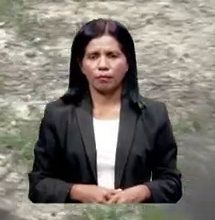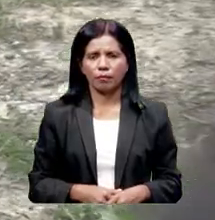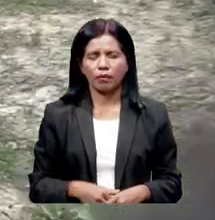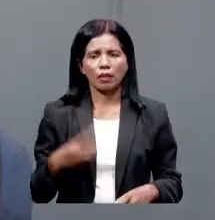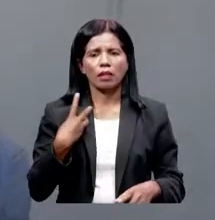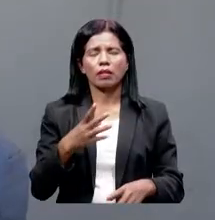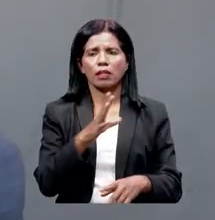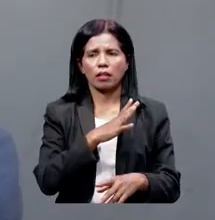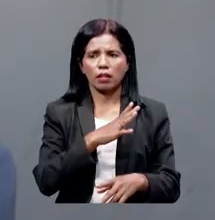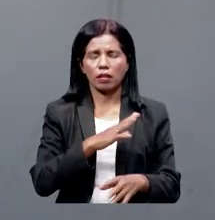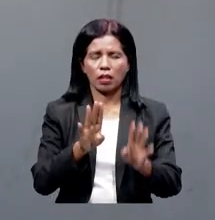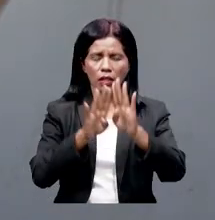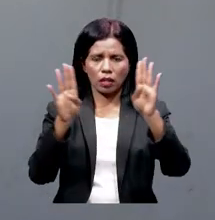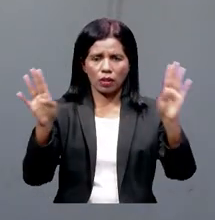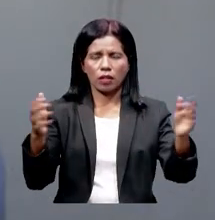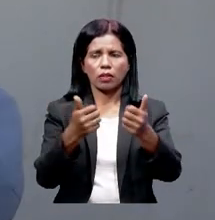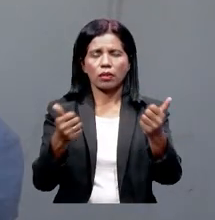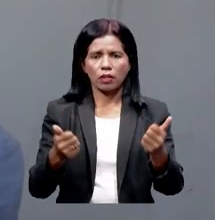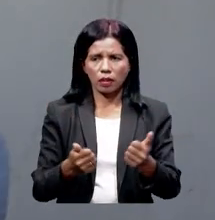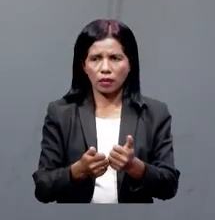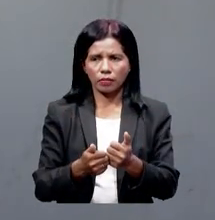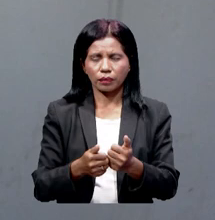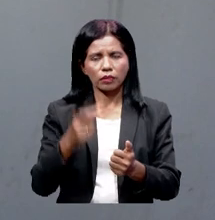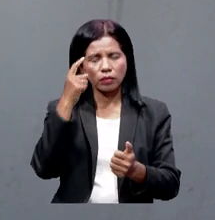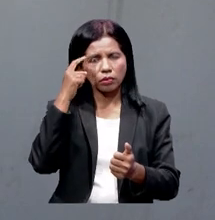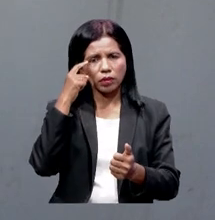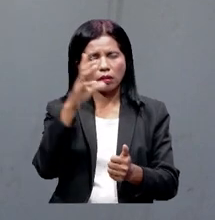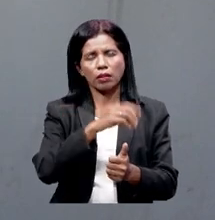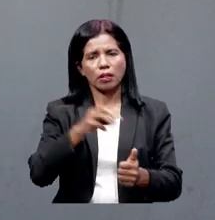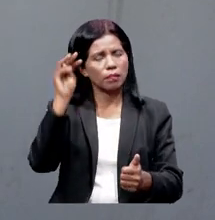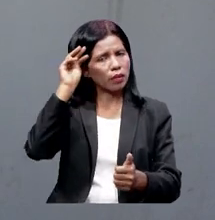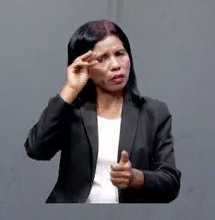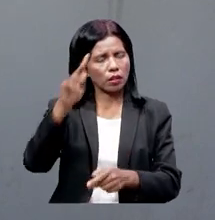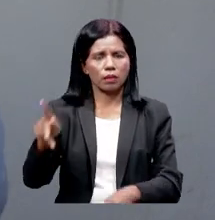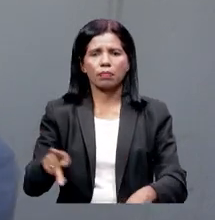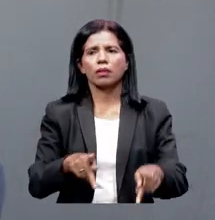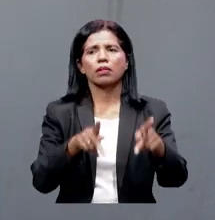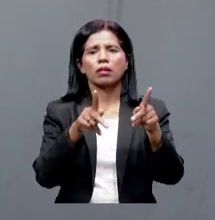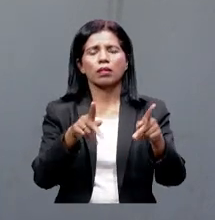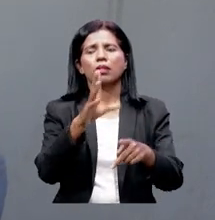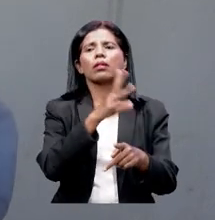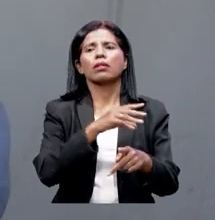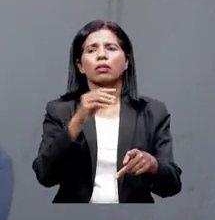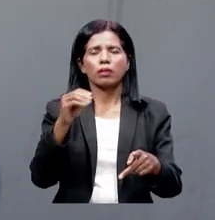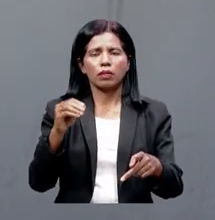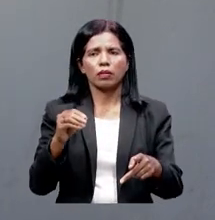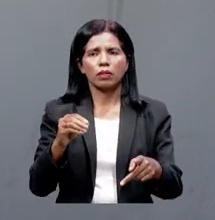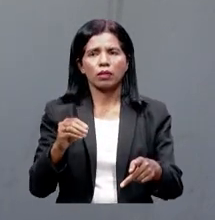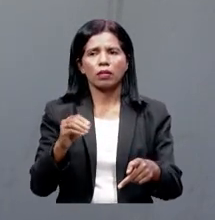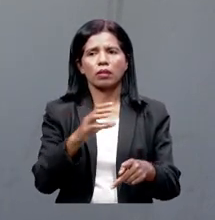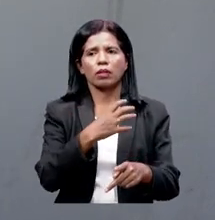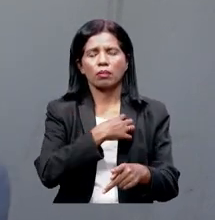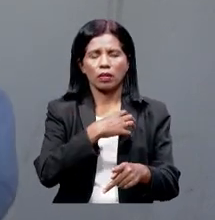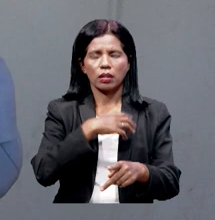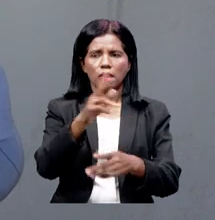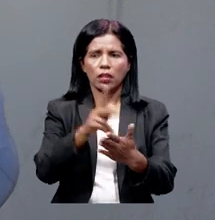ki loke autoridade judiciário nematan liu misteru publiku no organ polícia